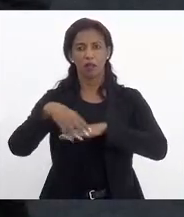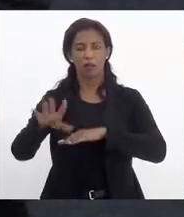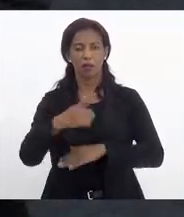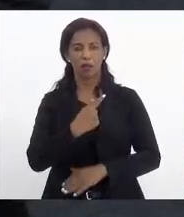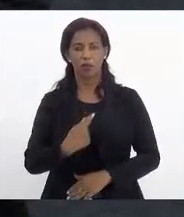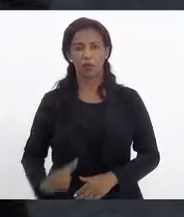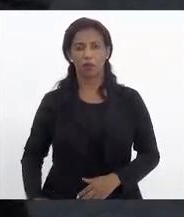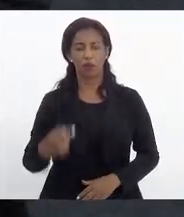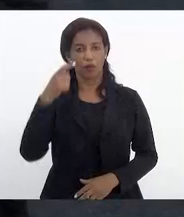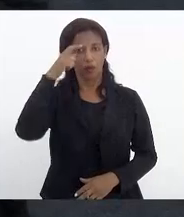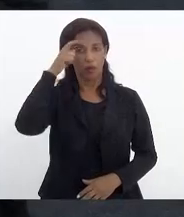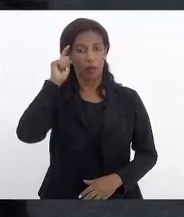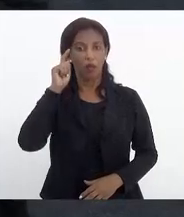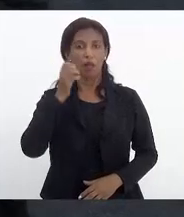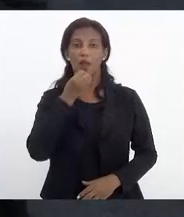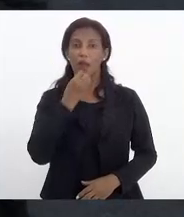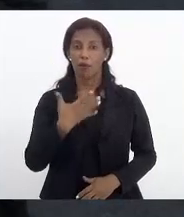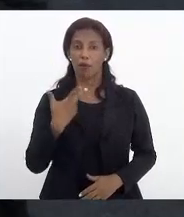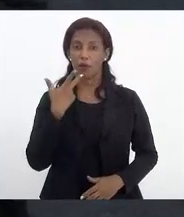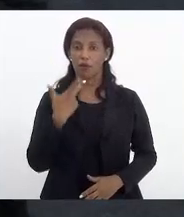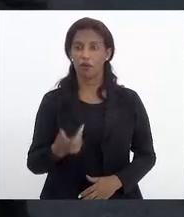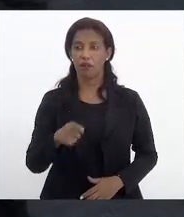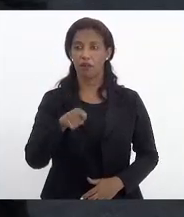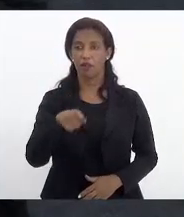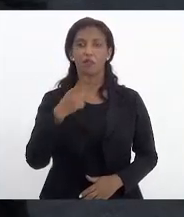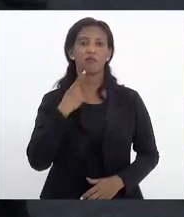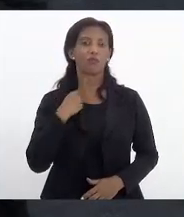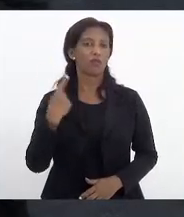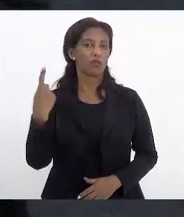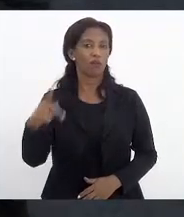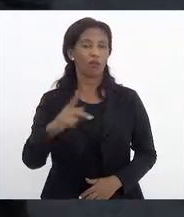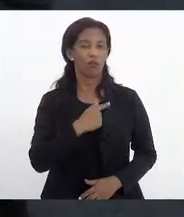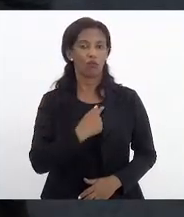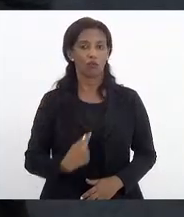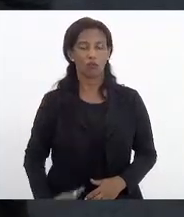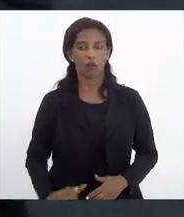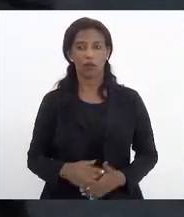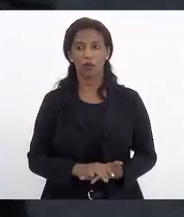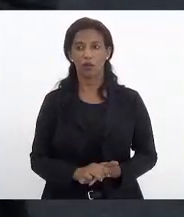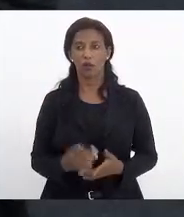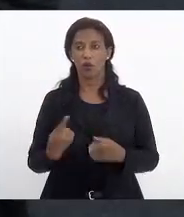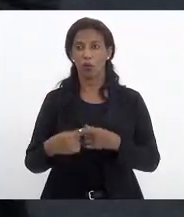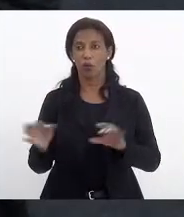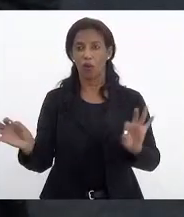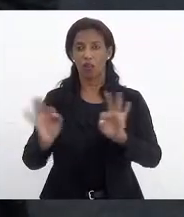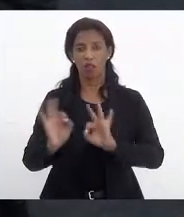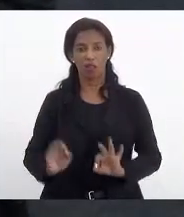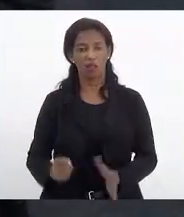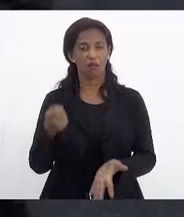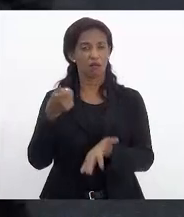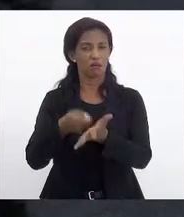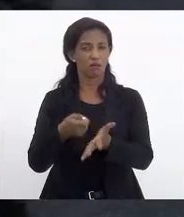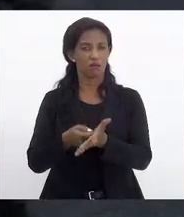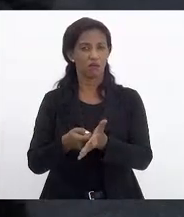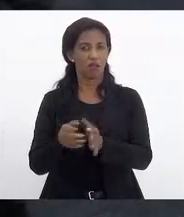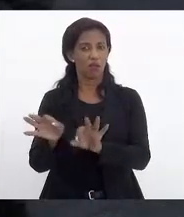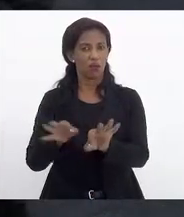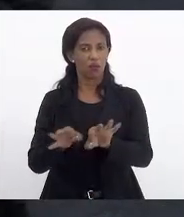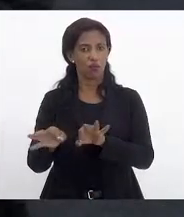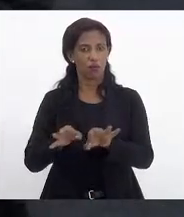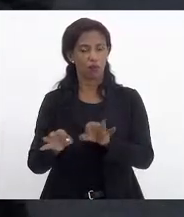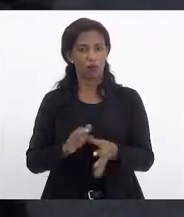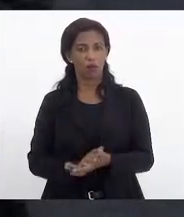Cláudio Castro. É bom que se diga que isto é da vontade do governador, porque nem as exigências